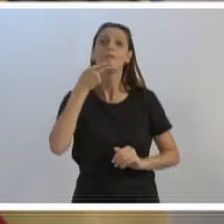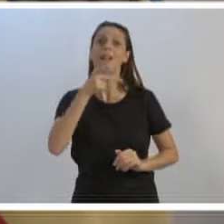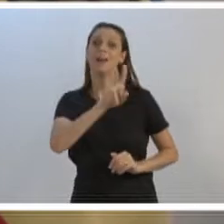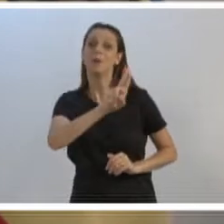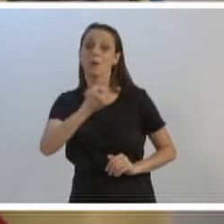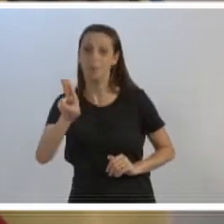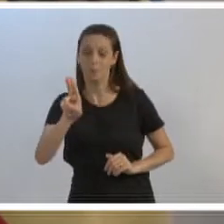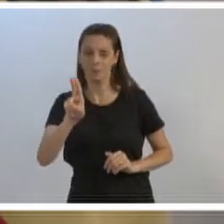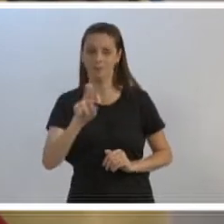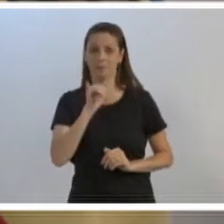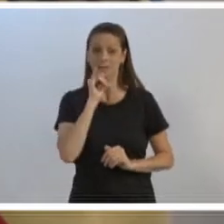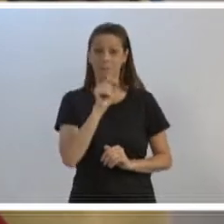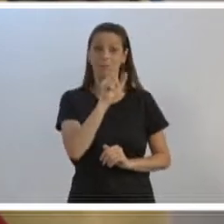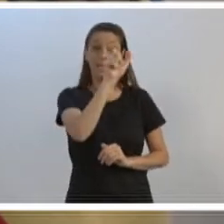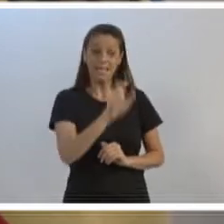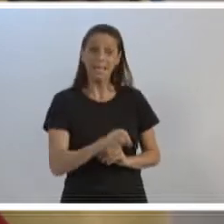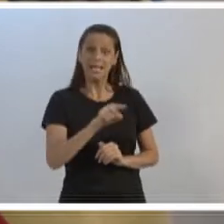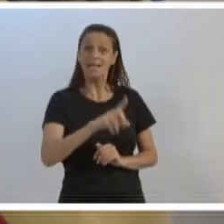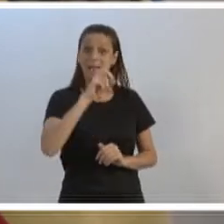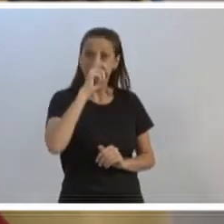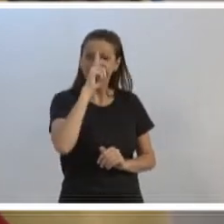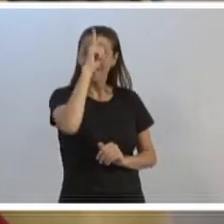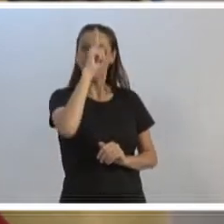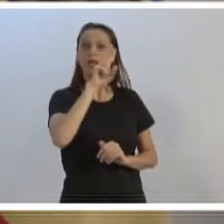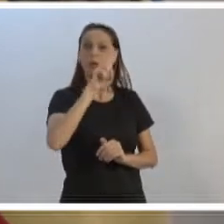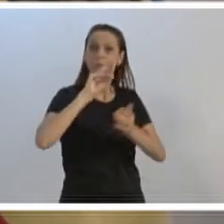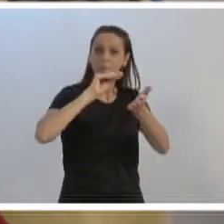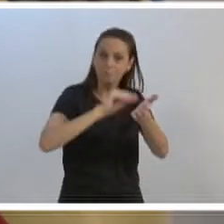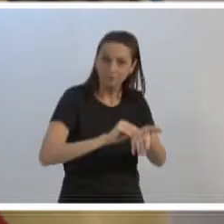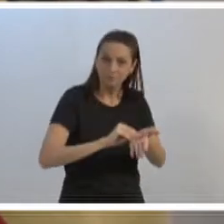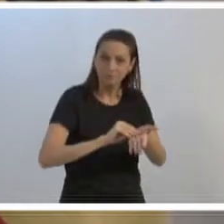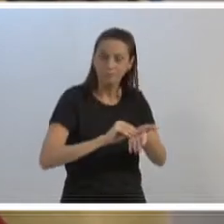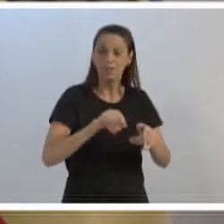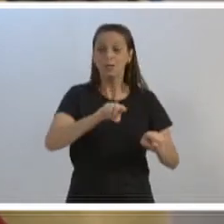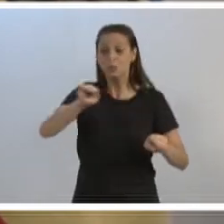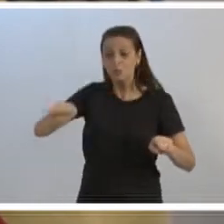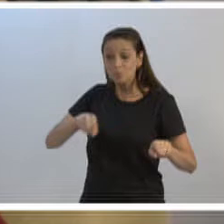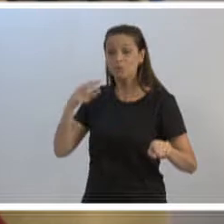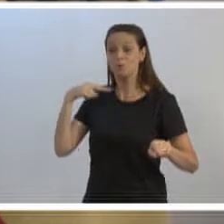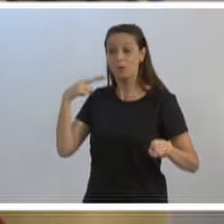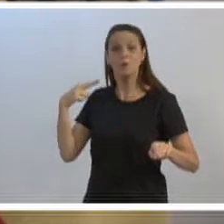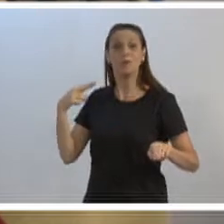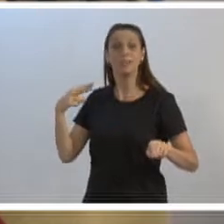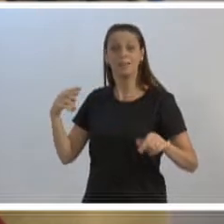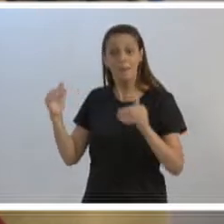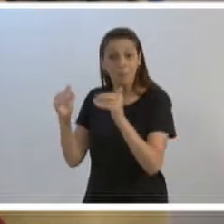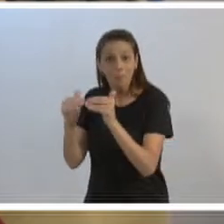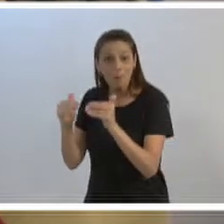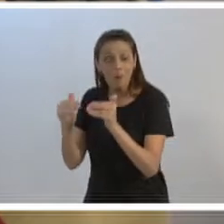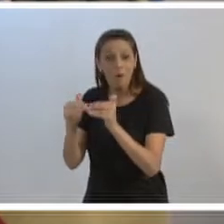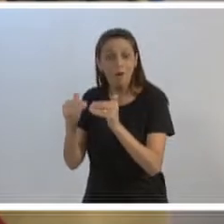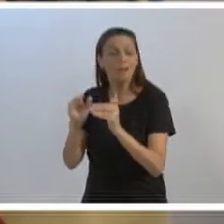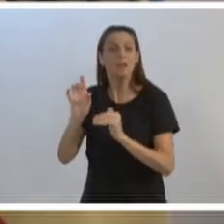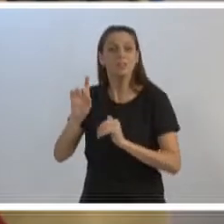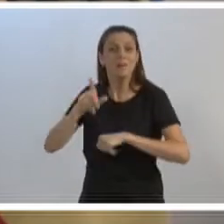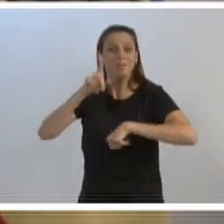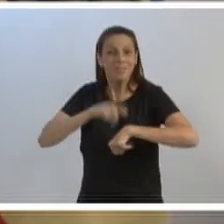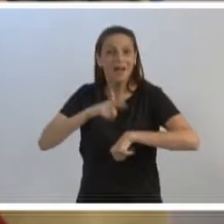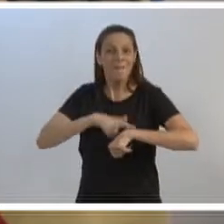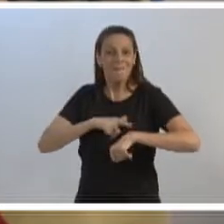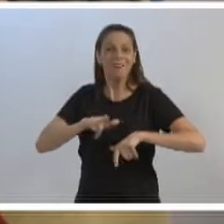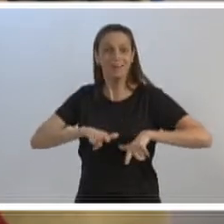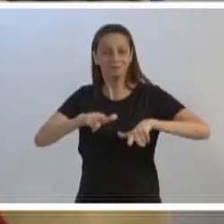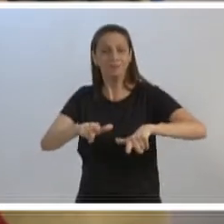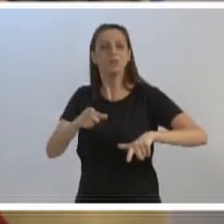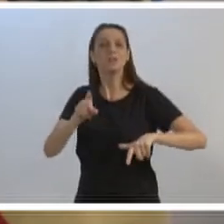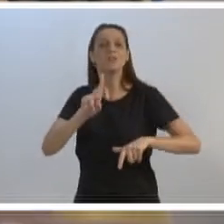do autor mesmo, aquele que levou em pauta, do presidente da mesa diretora, né? E os demais que concordam e acham que querem participar,